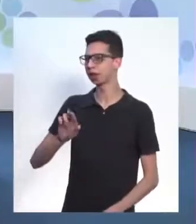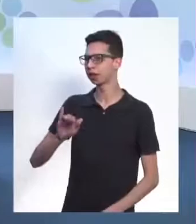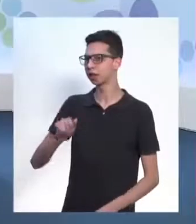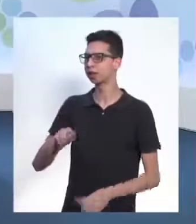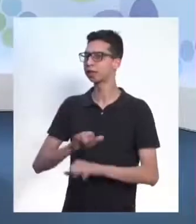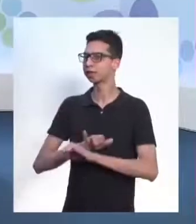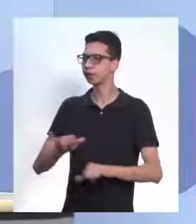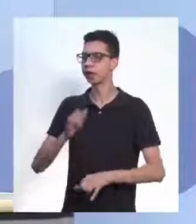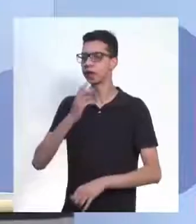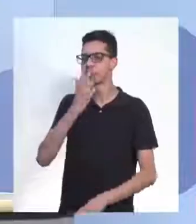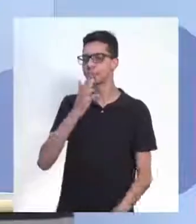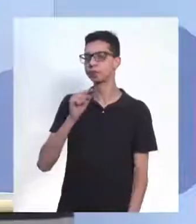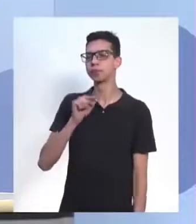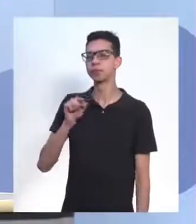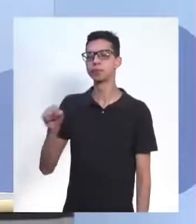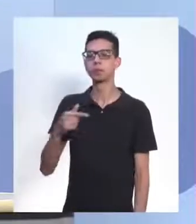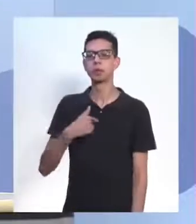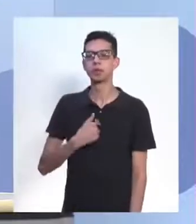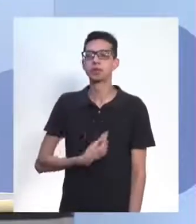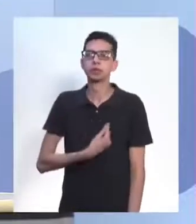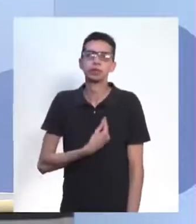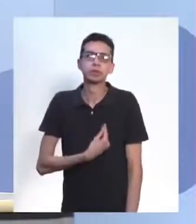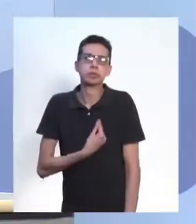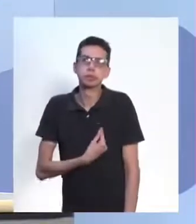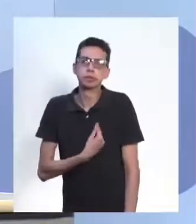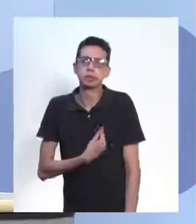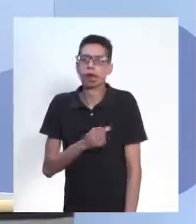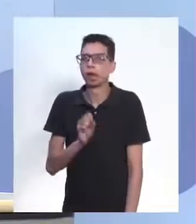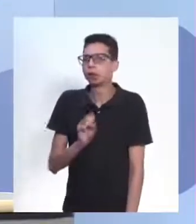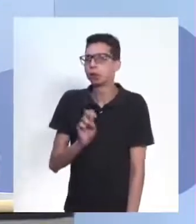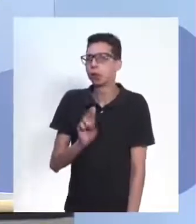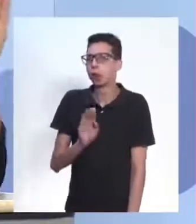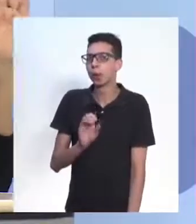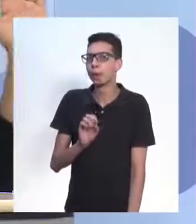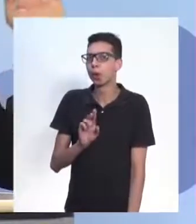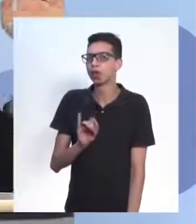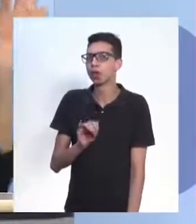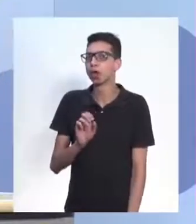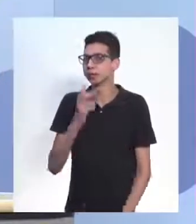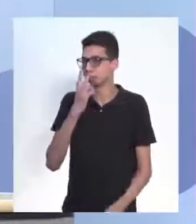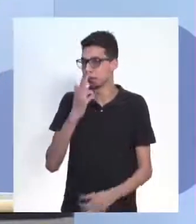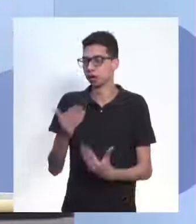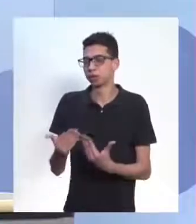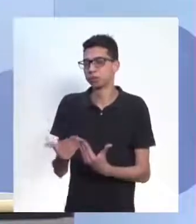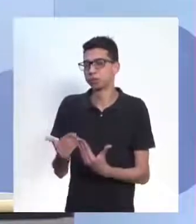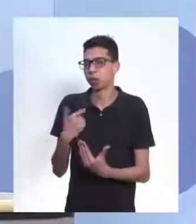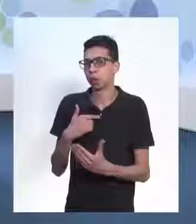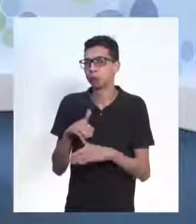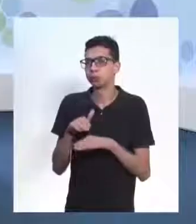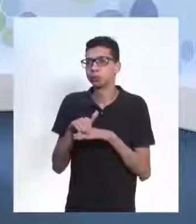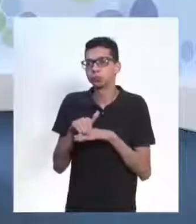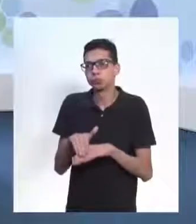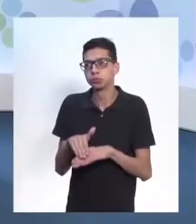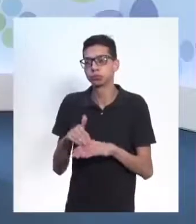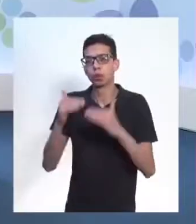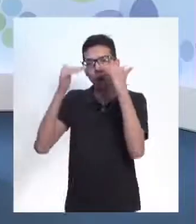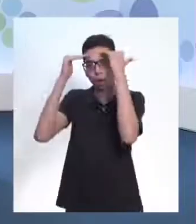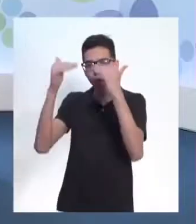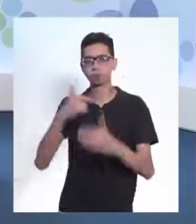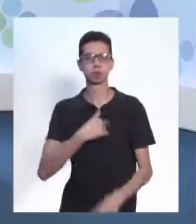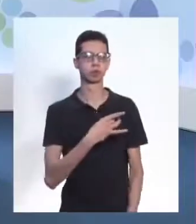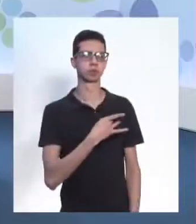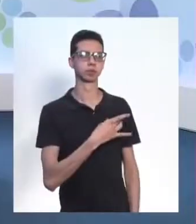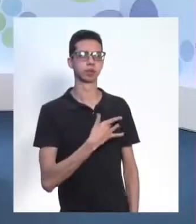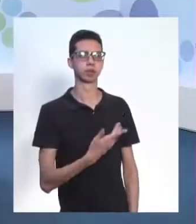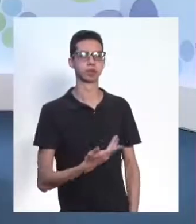tão subordinado. É porque eu estou com medo disso. Estou tão subordinada. Eu estou com medo de falar isso. Por quê? Sobrar para